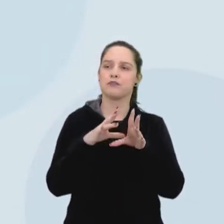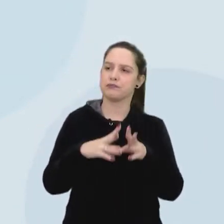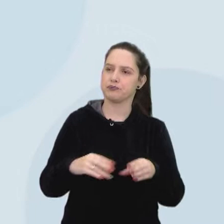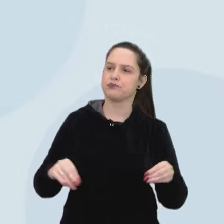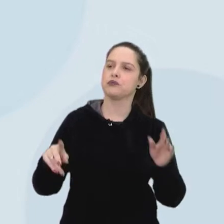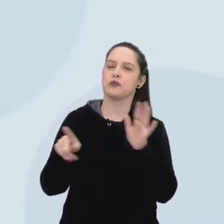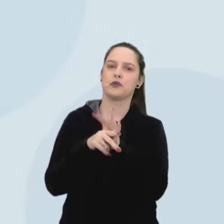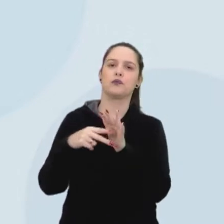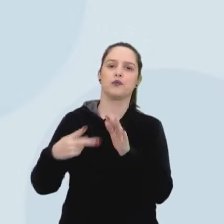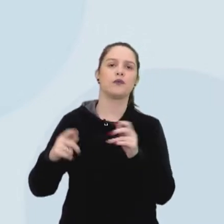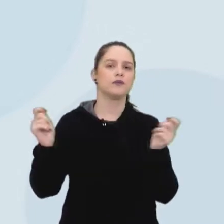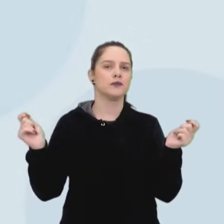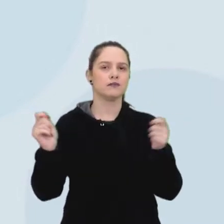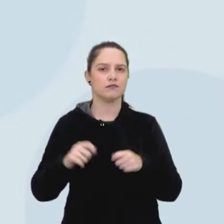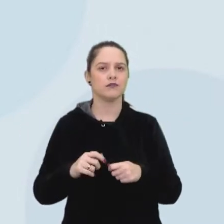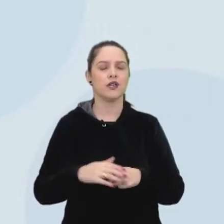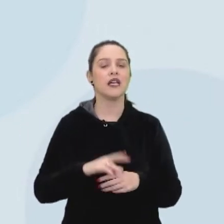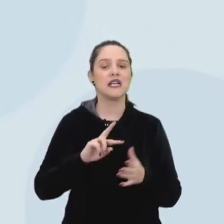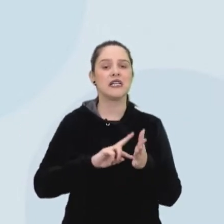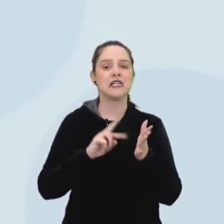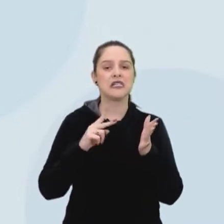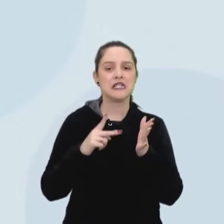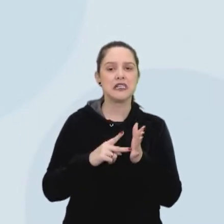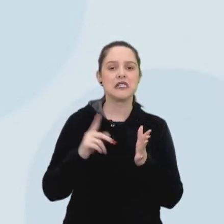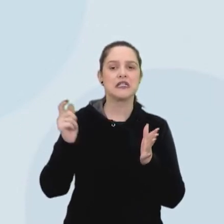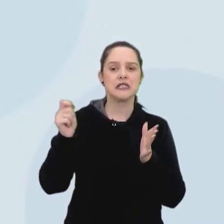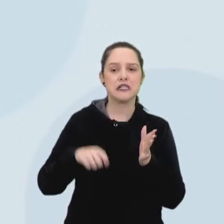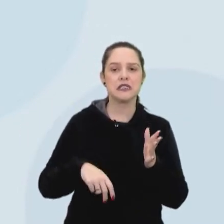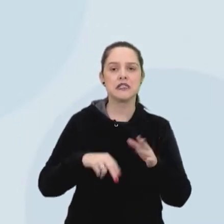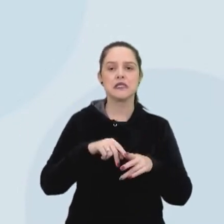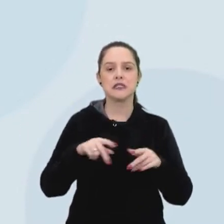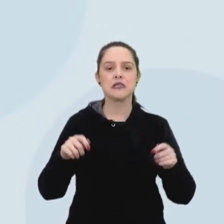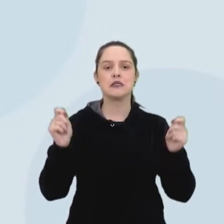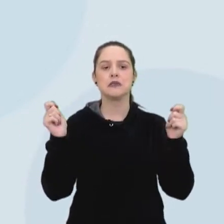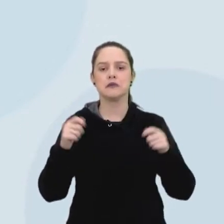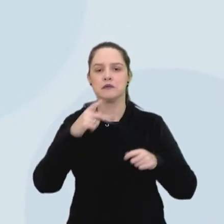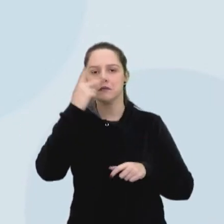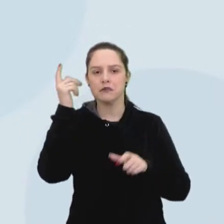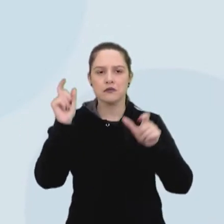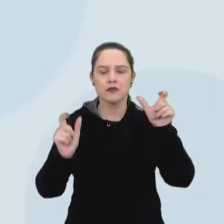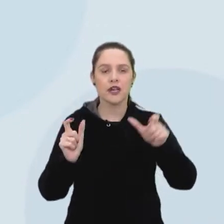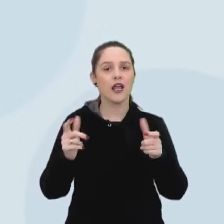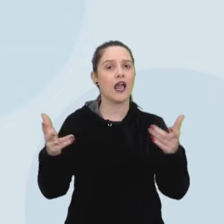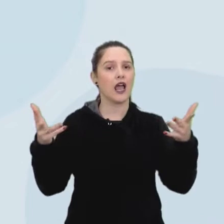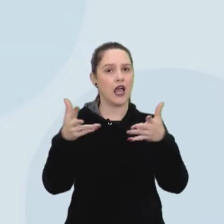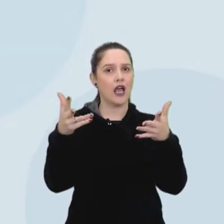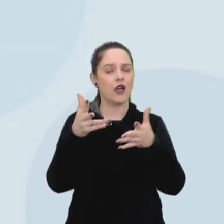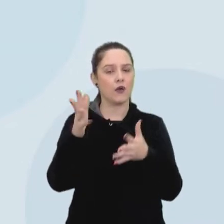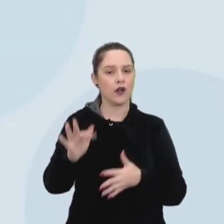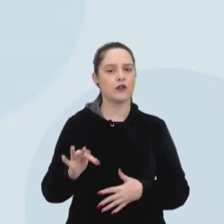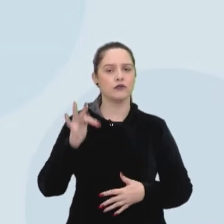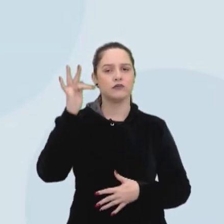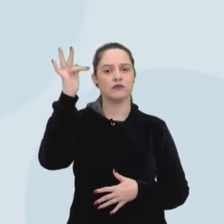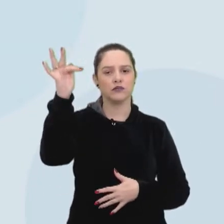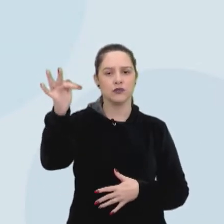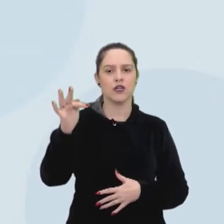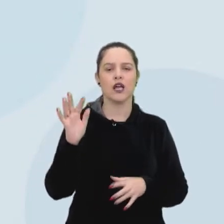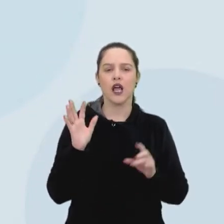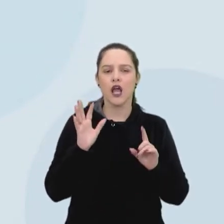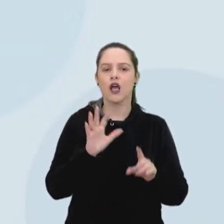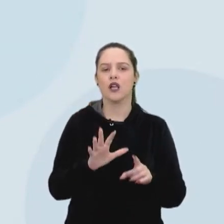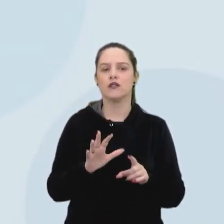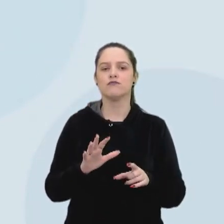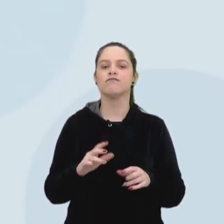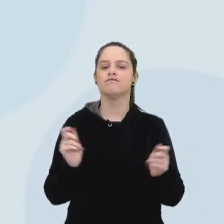próprias necessidades. Significa possibilitar que as pessoas, agora e no futuro, atinjam um